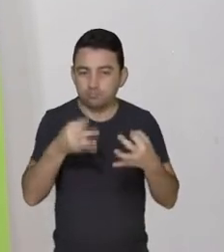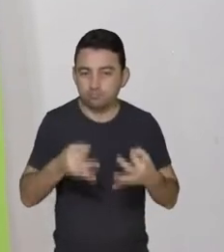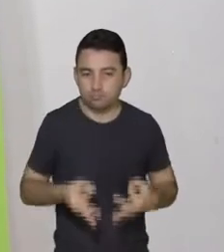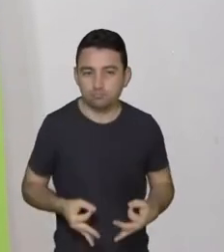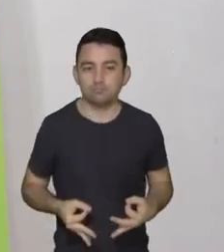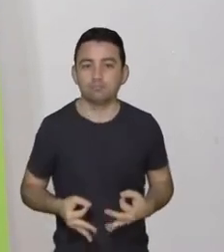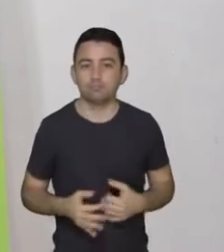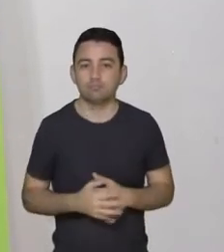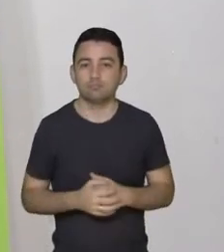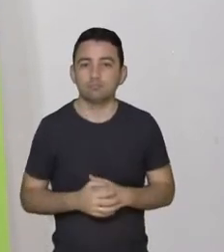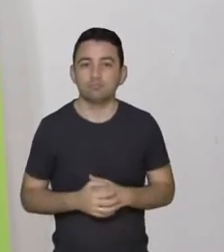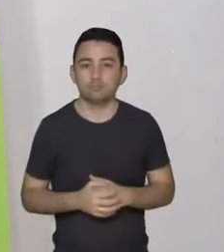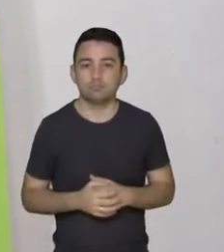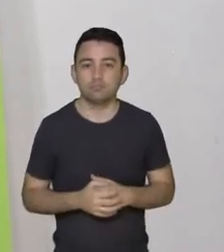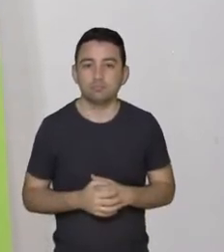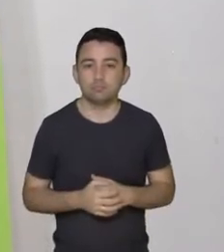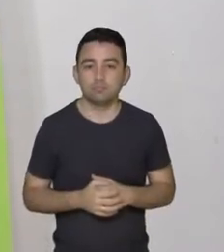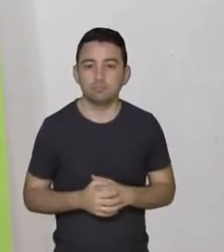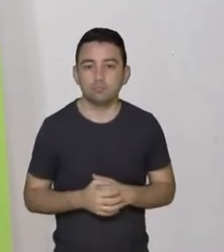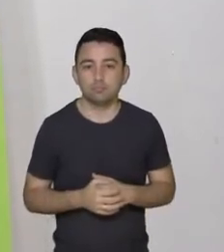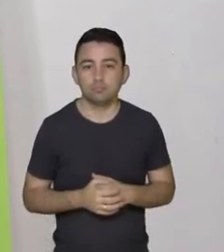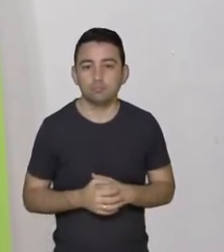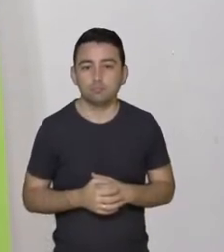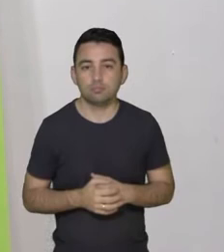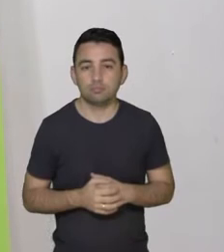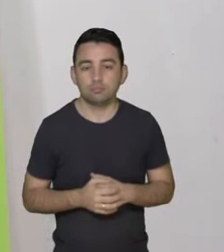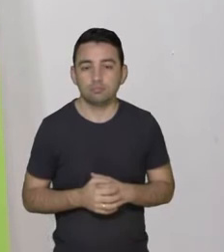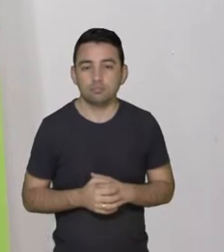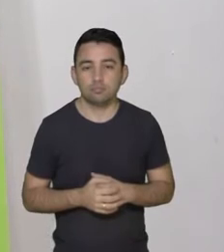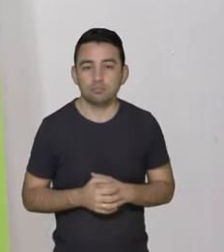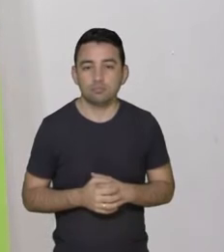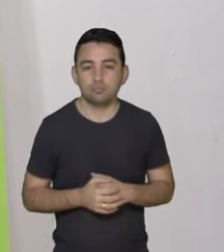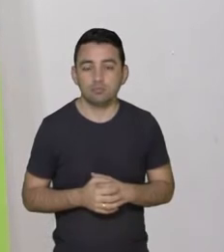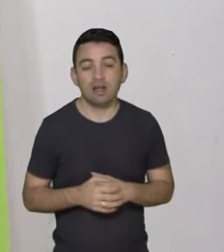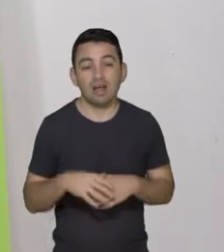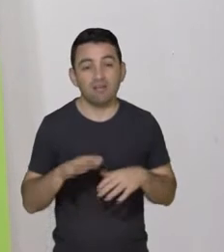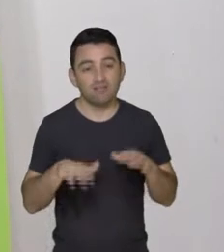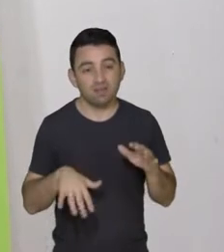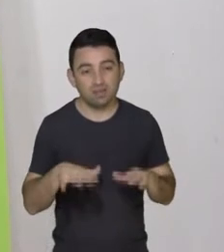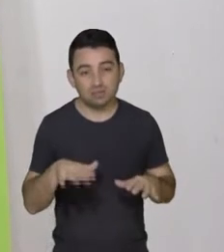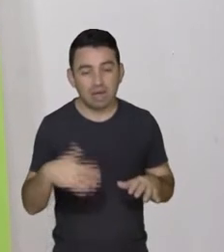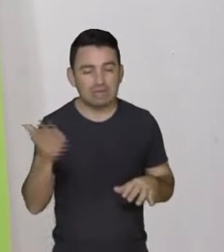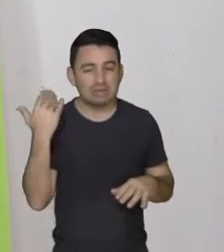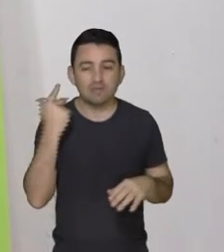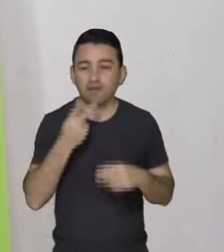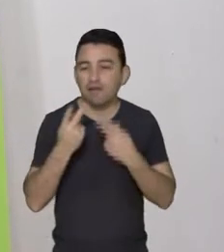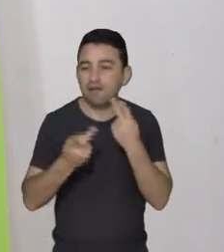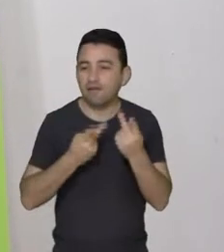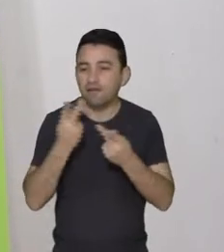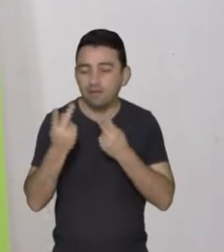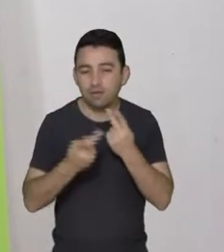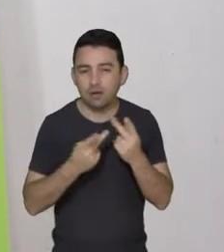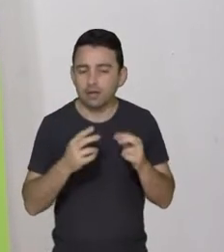uma campanha do contradisse muitas vezes aquilo que era dito